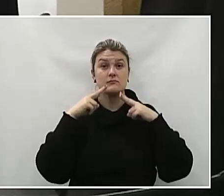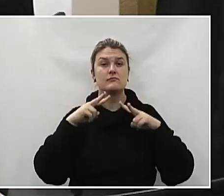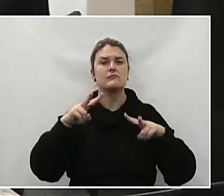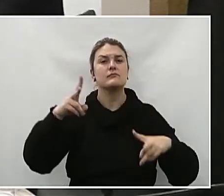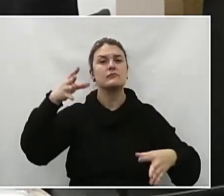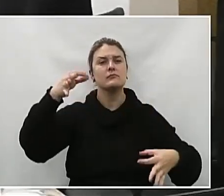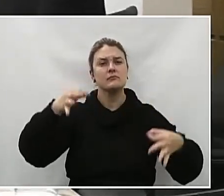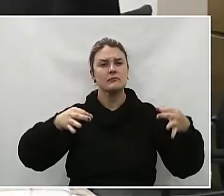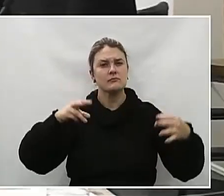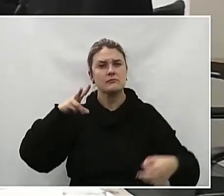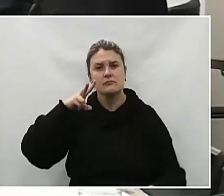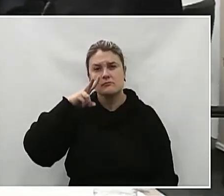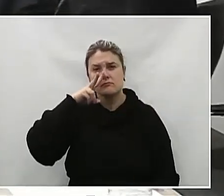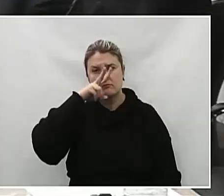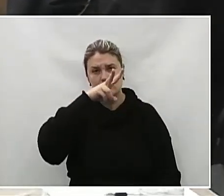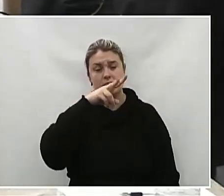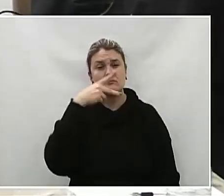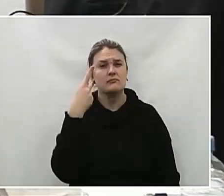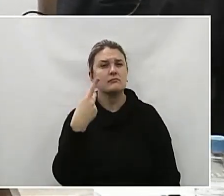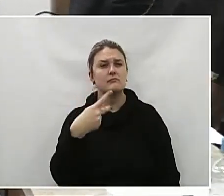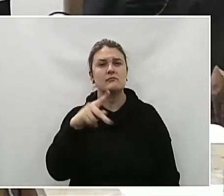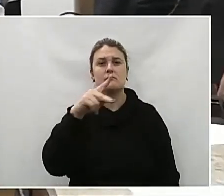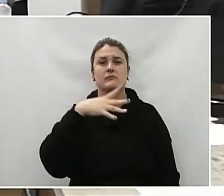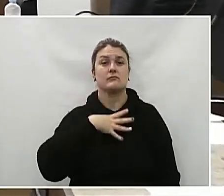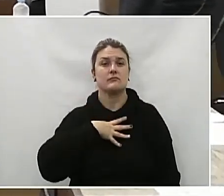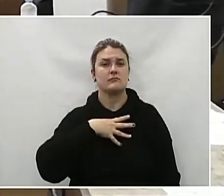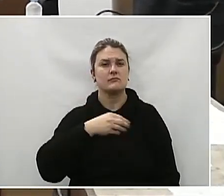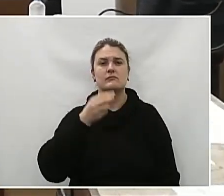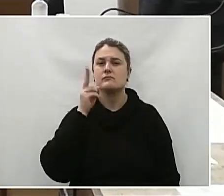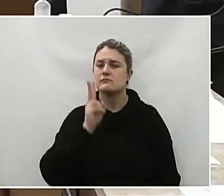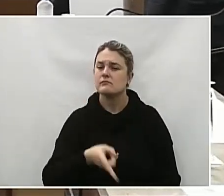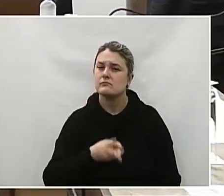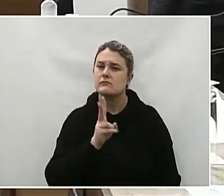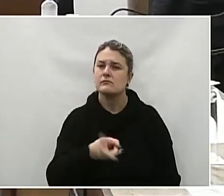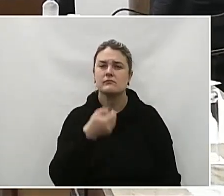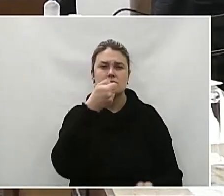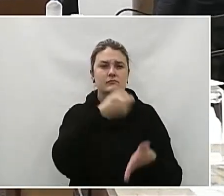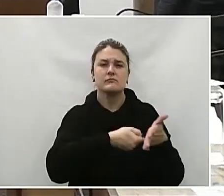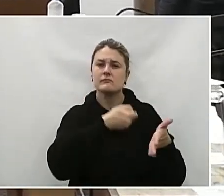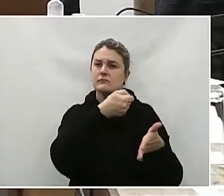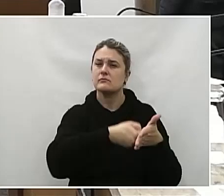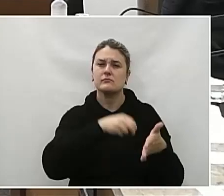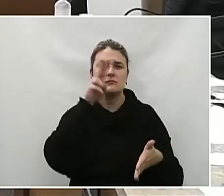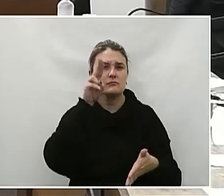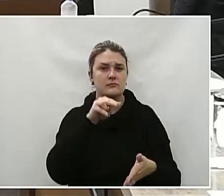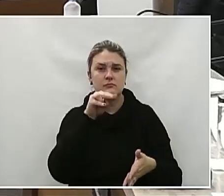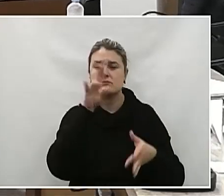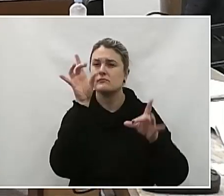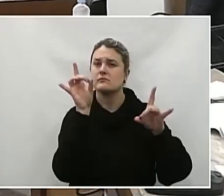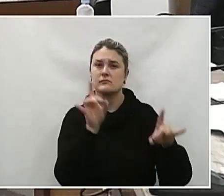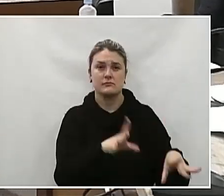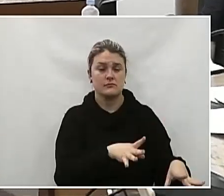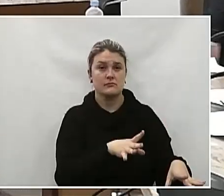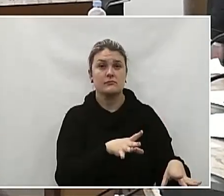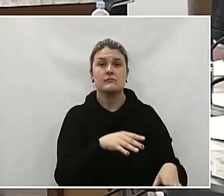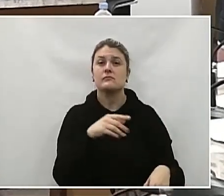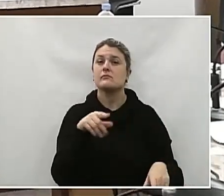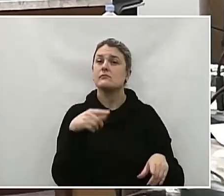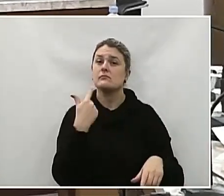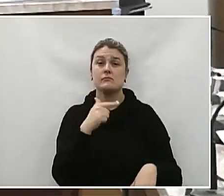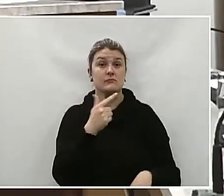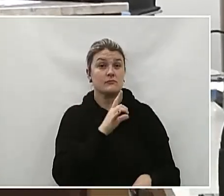Mas, servis da justiça, clava forte, verás que o filho teu não foge à luta